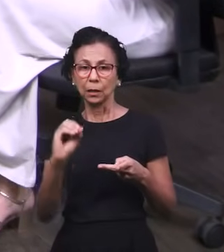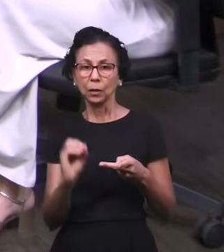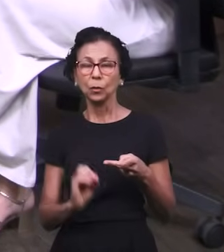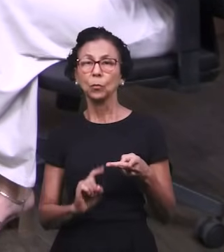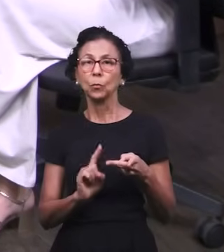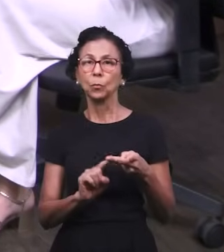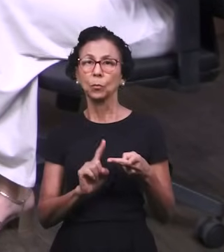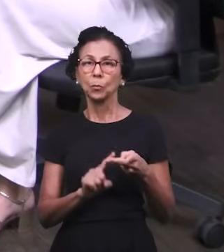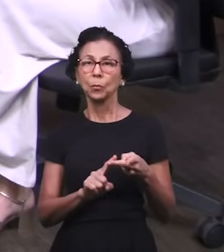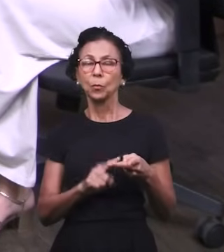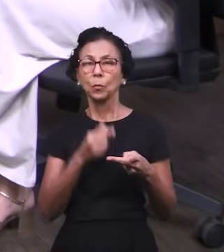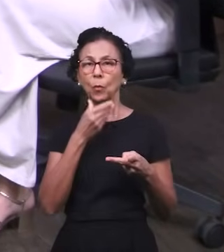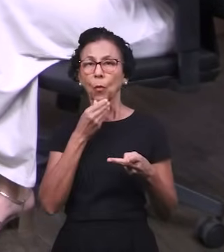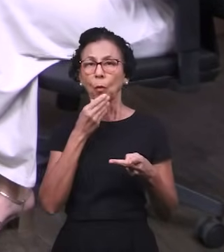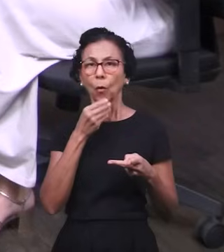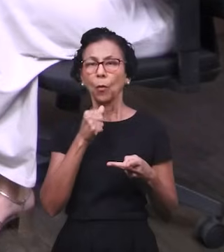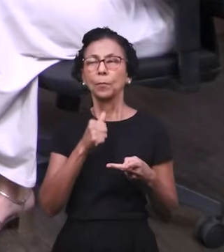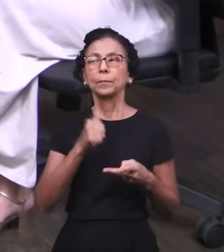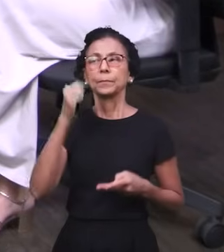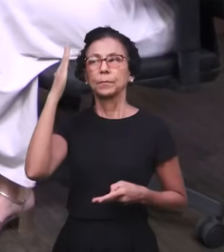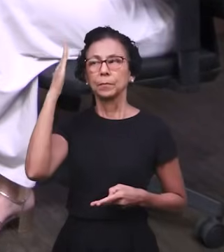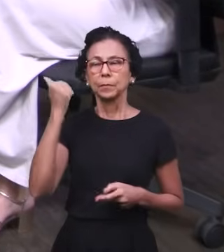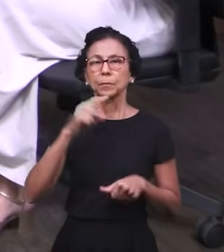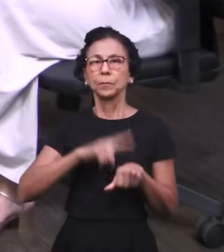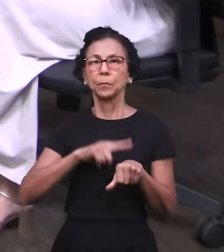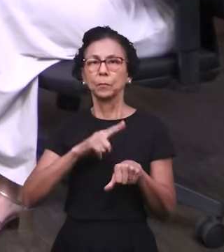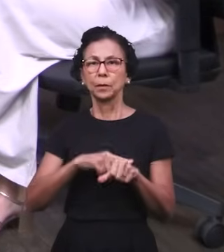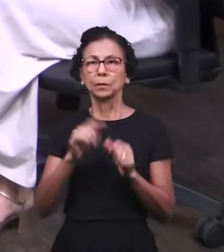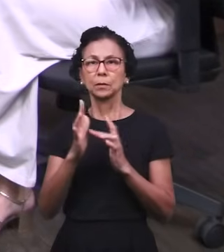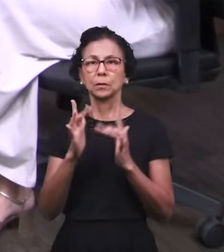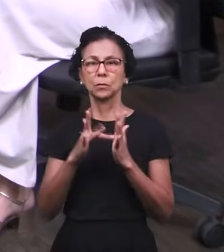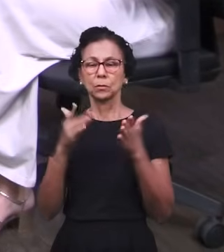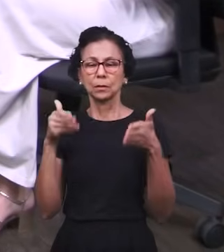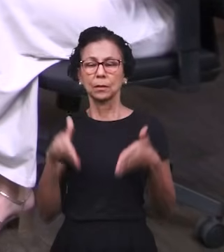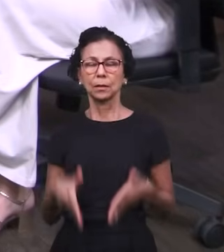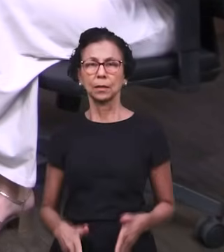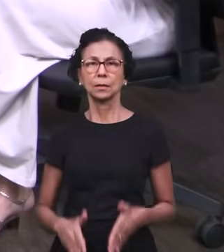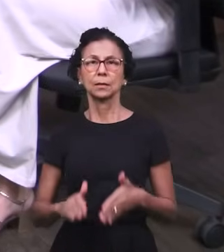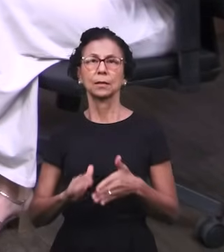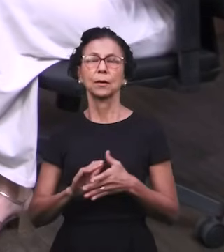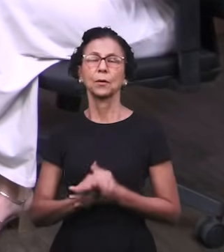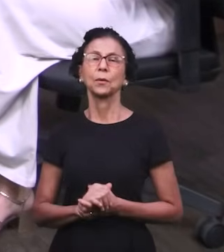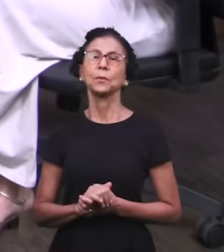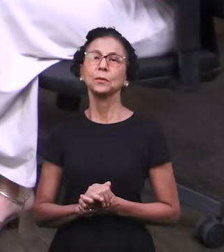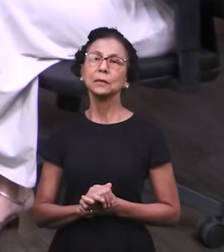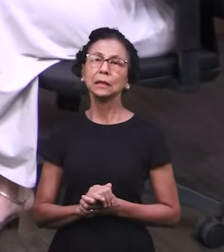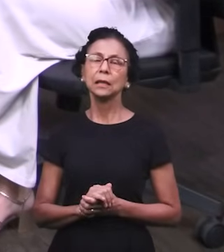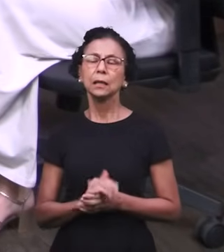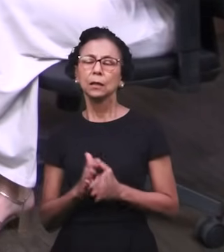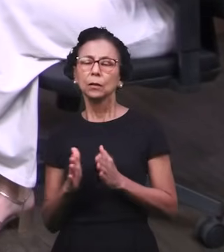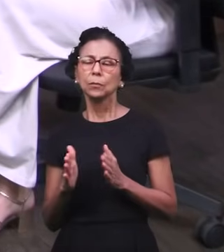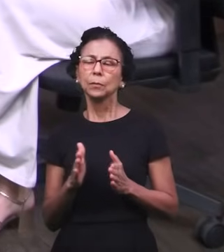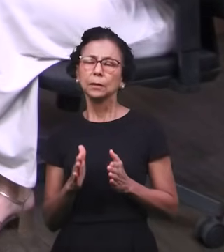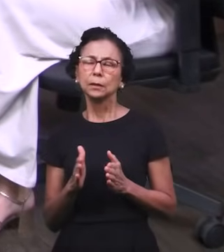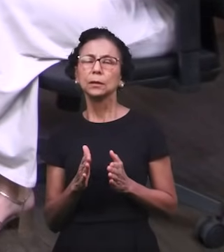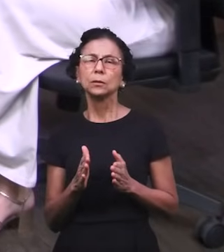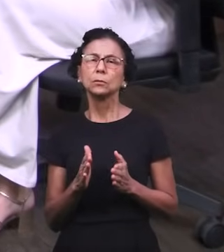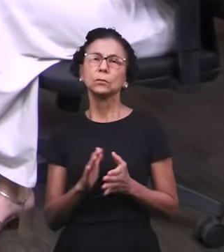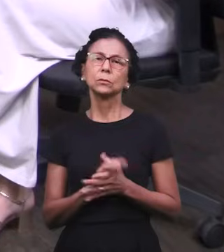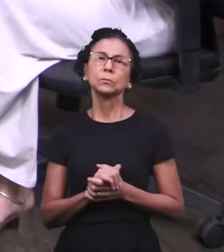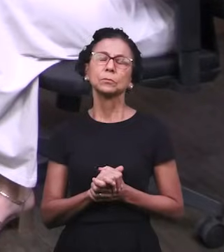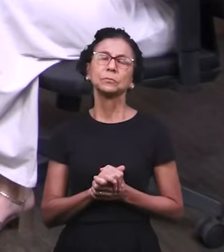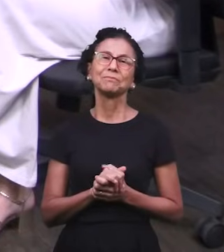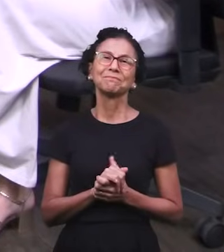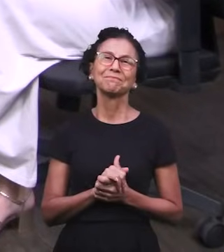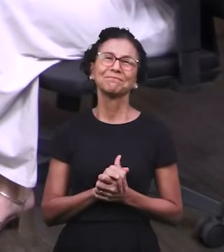né, ali eles puderam testificar de que a salvação veio, ou seja, de que aconteceu aquilo